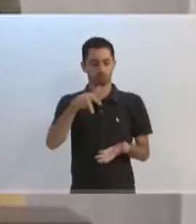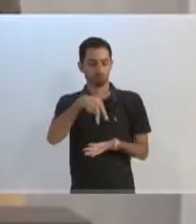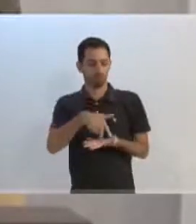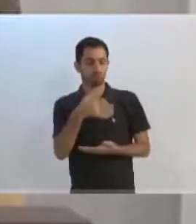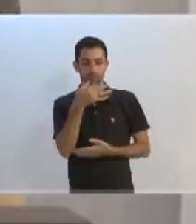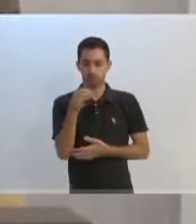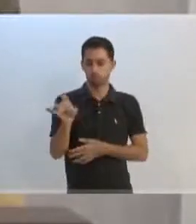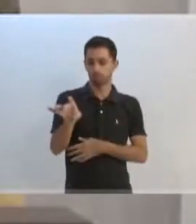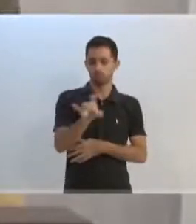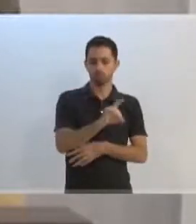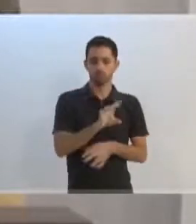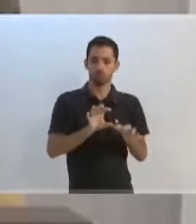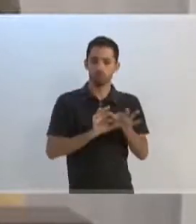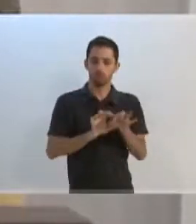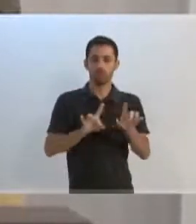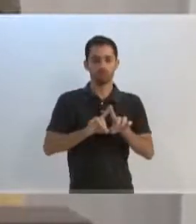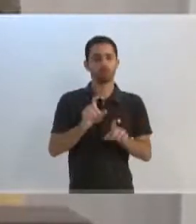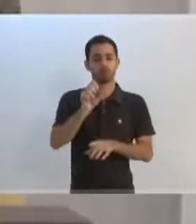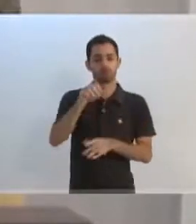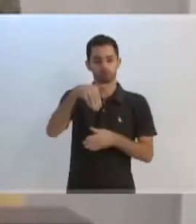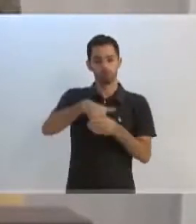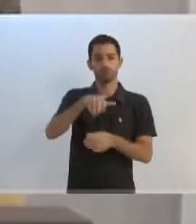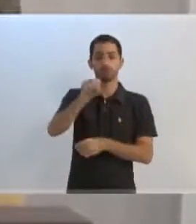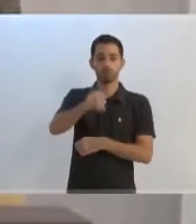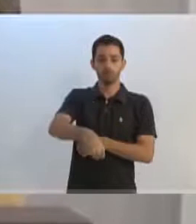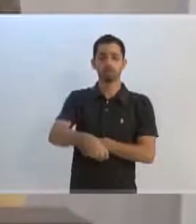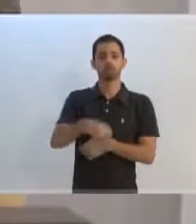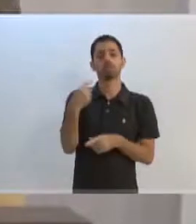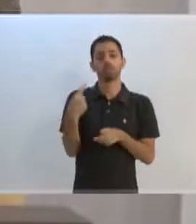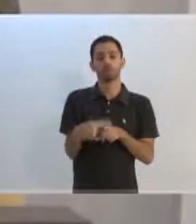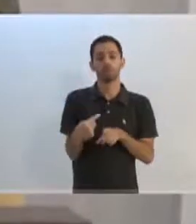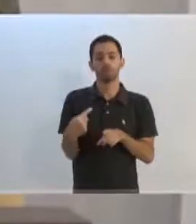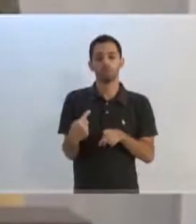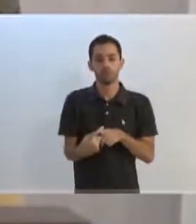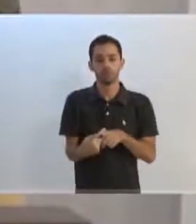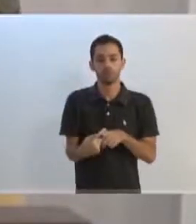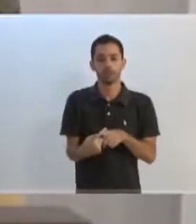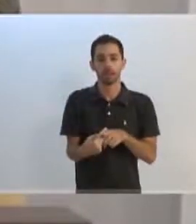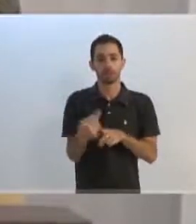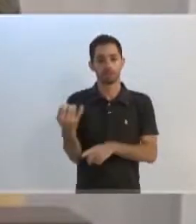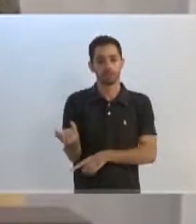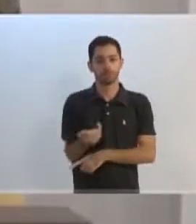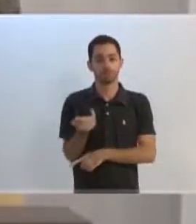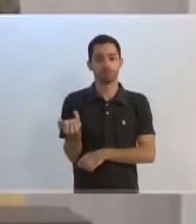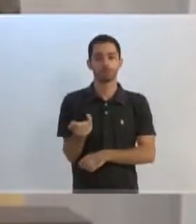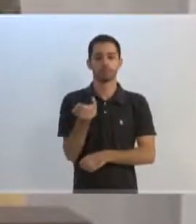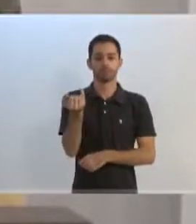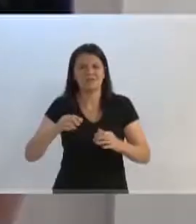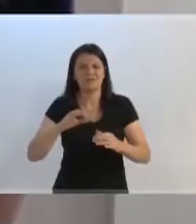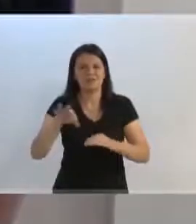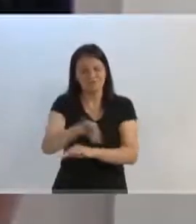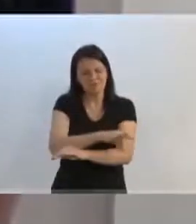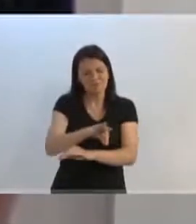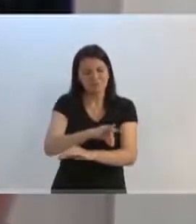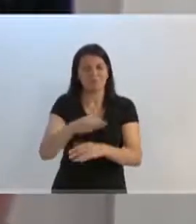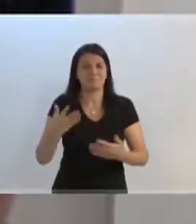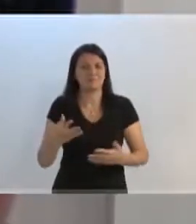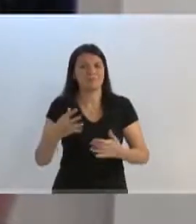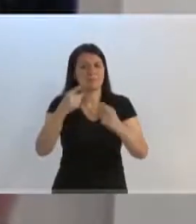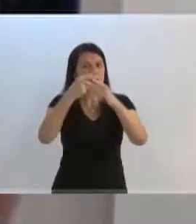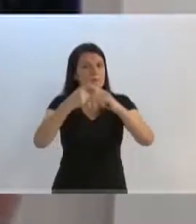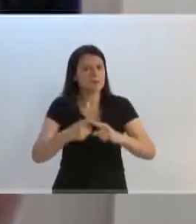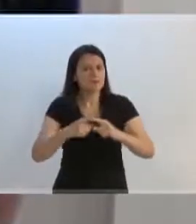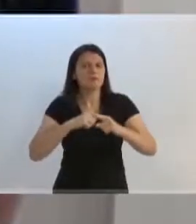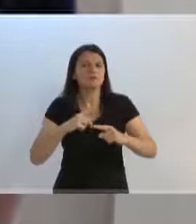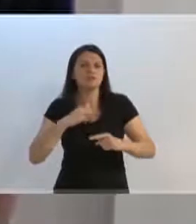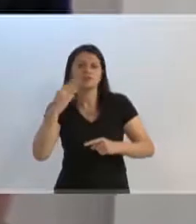inauguração ou entrega de obras públicas incompletas ou inacabadas no âmbito do município. Na Tribuna Livre,